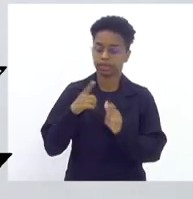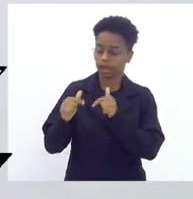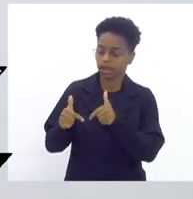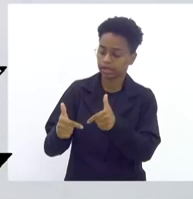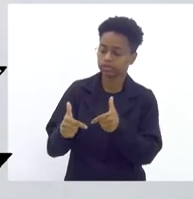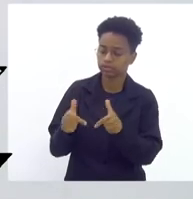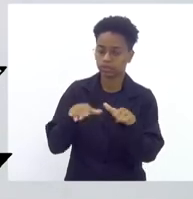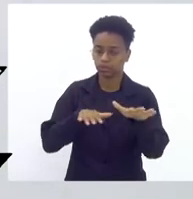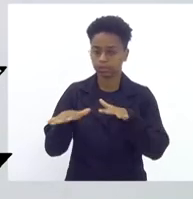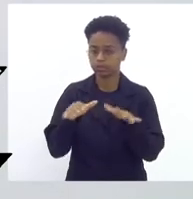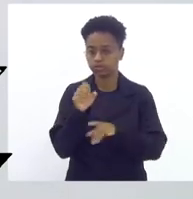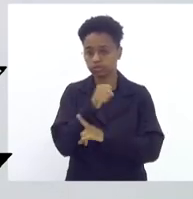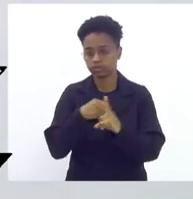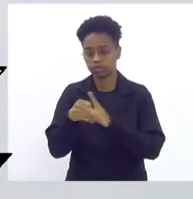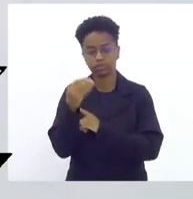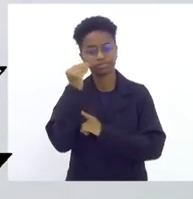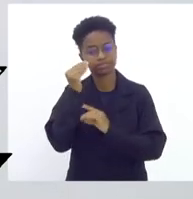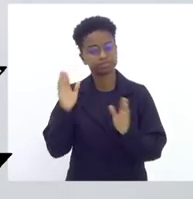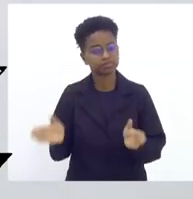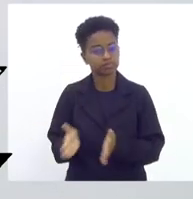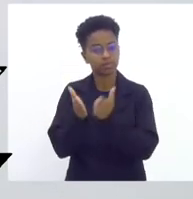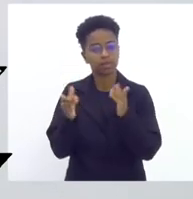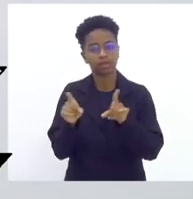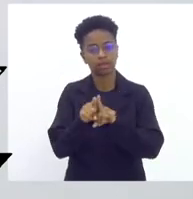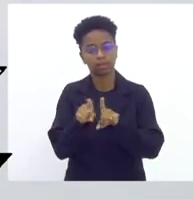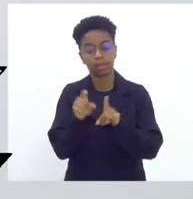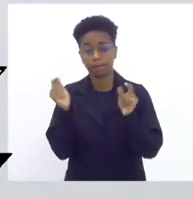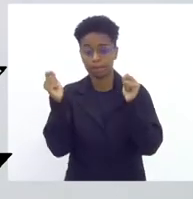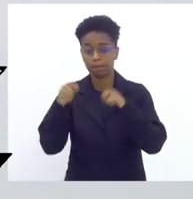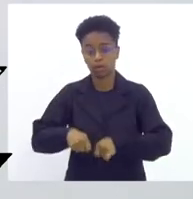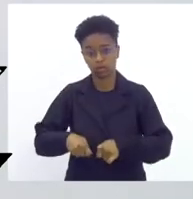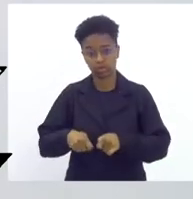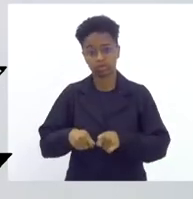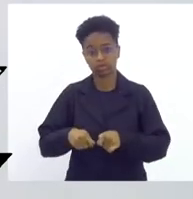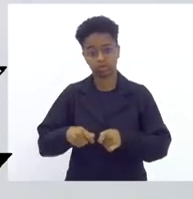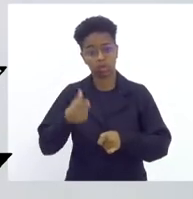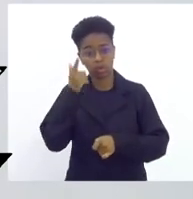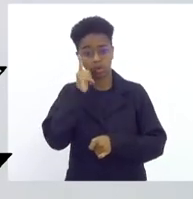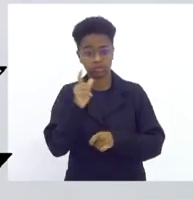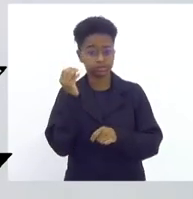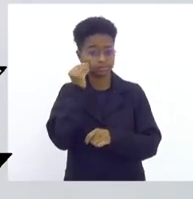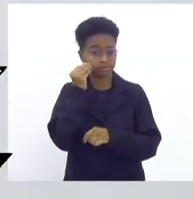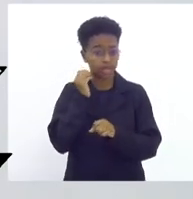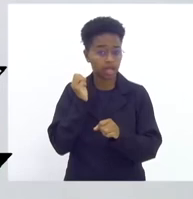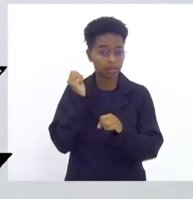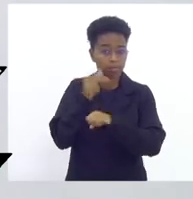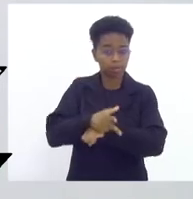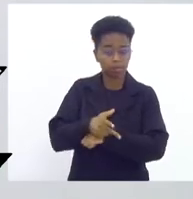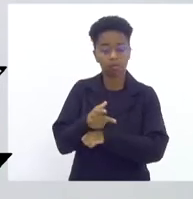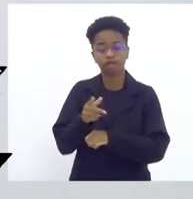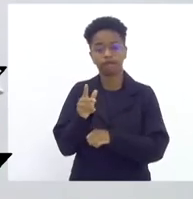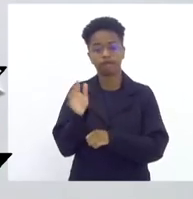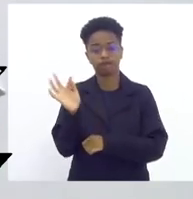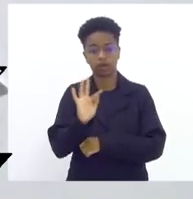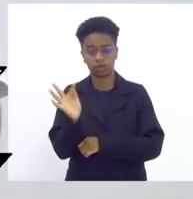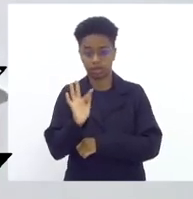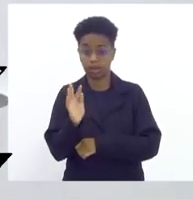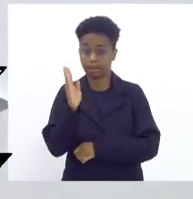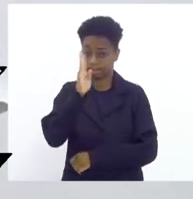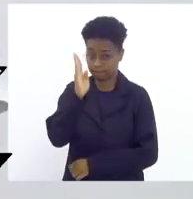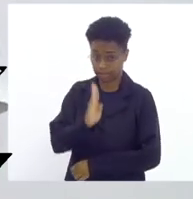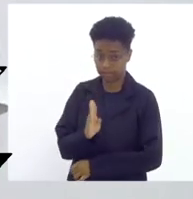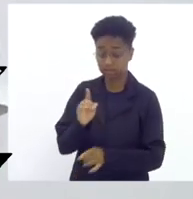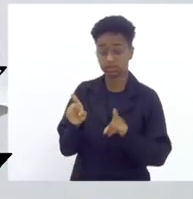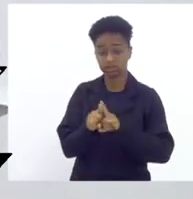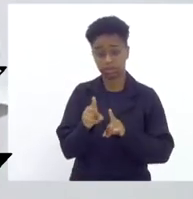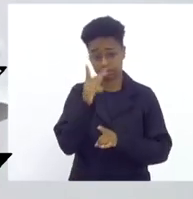movimento social para promover também a possibilidade de disputar uma vaga na universidade para brasileiros mas